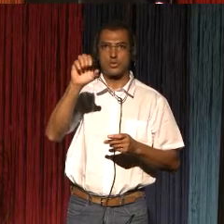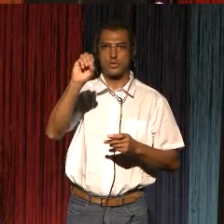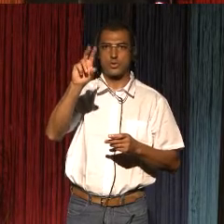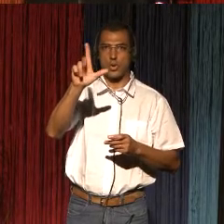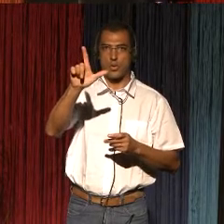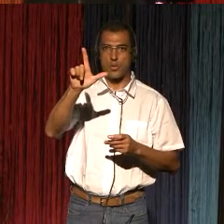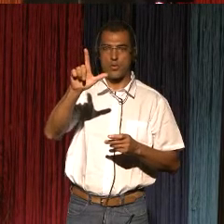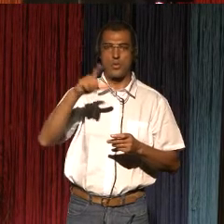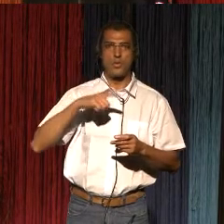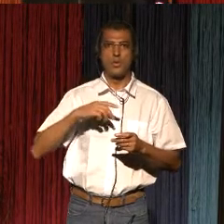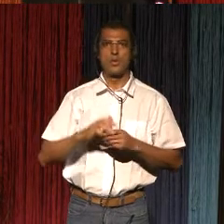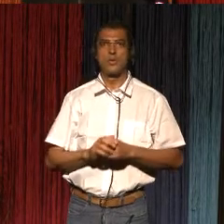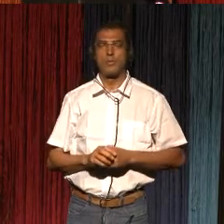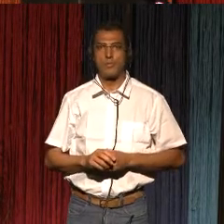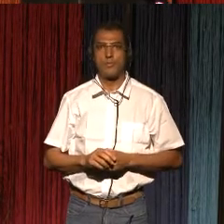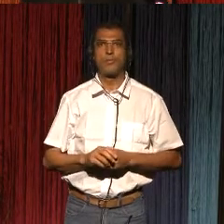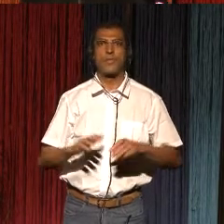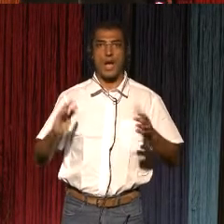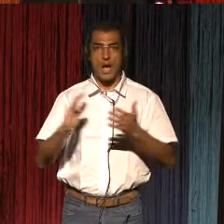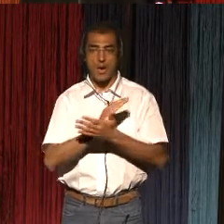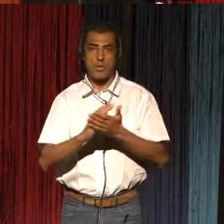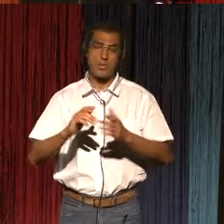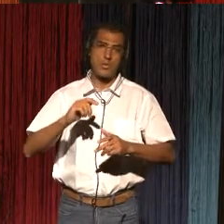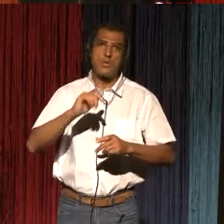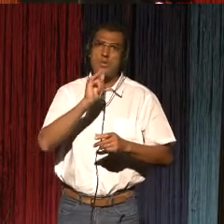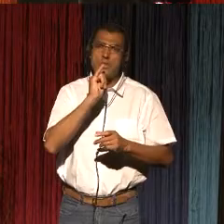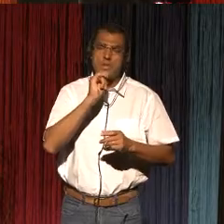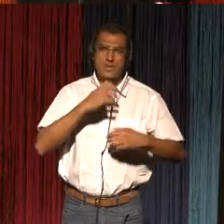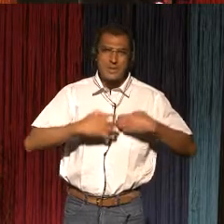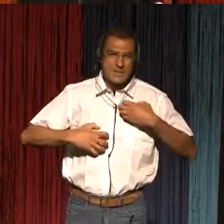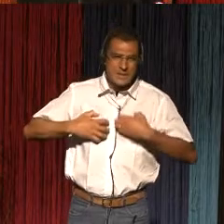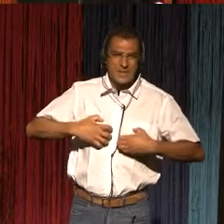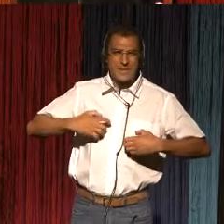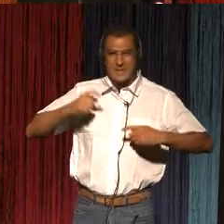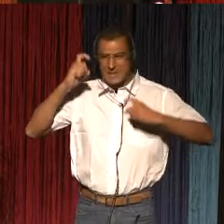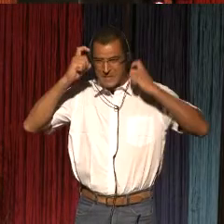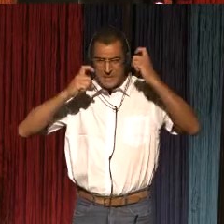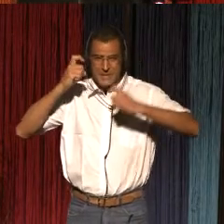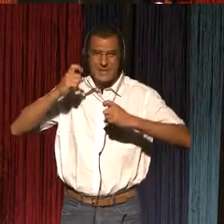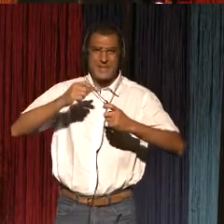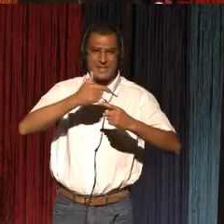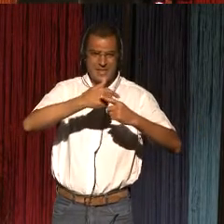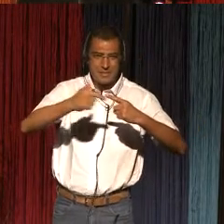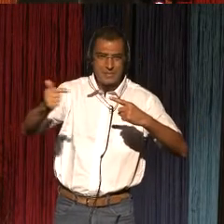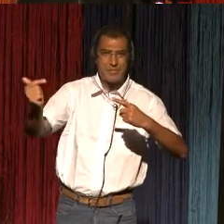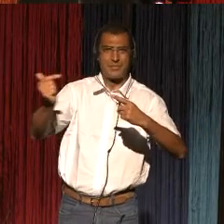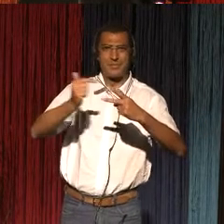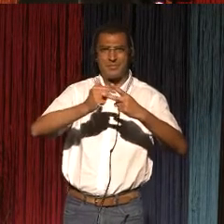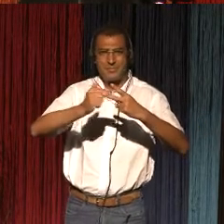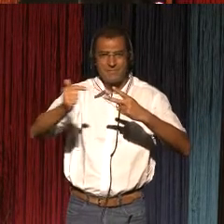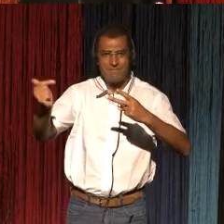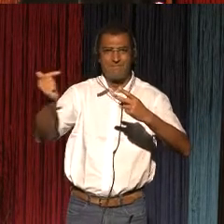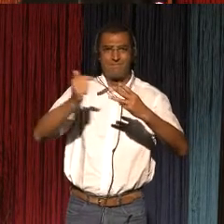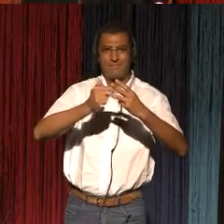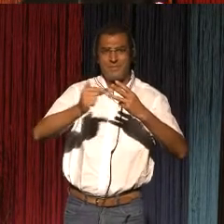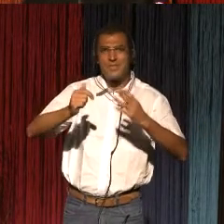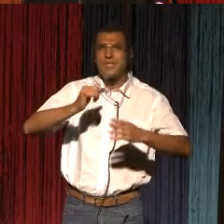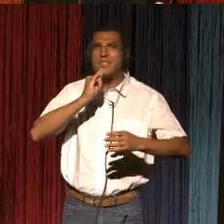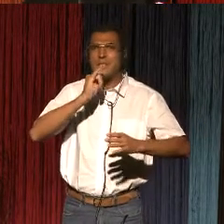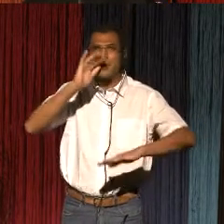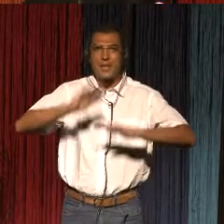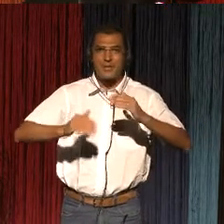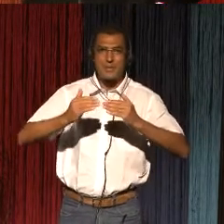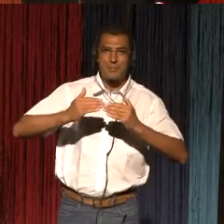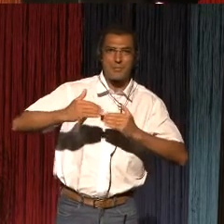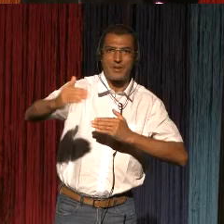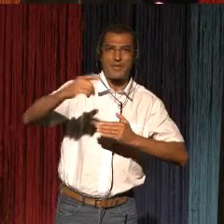área. E a pesquisa mostrou que algumas semanas de estresse só estudando para uma prova importante vai causar